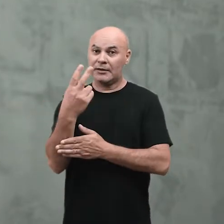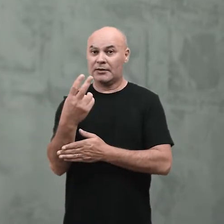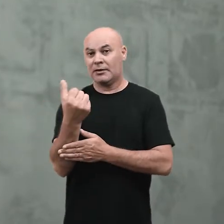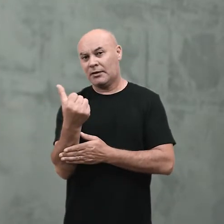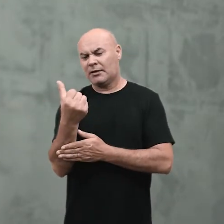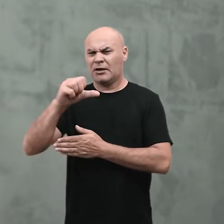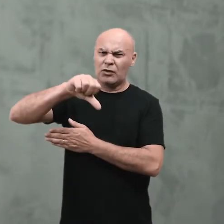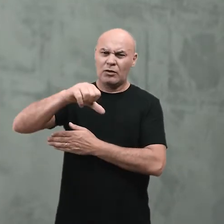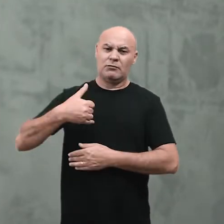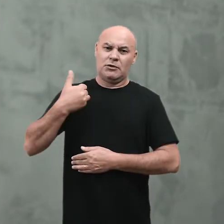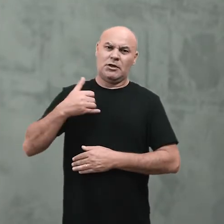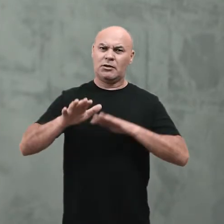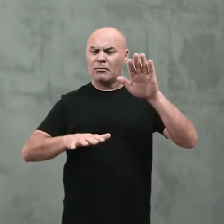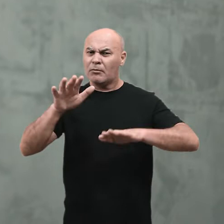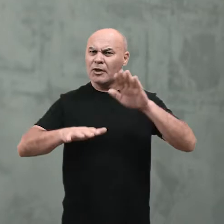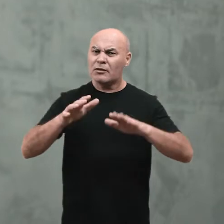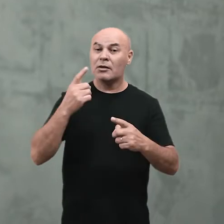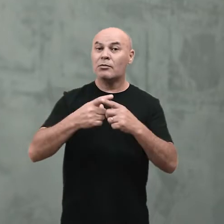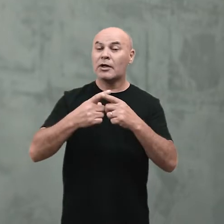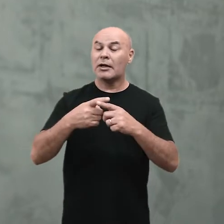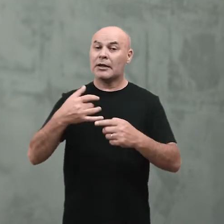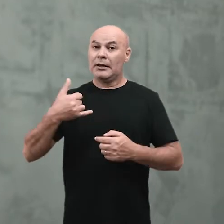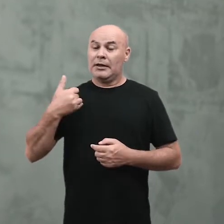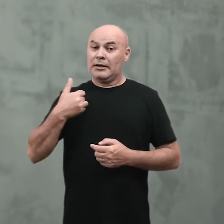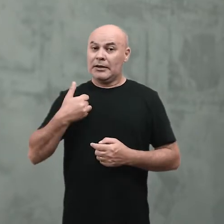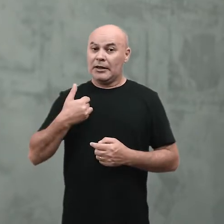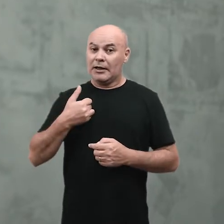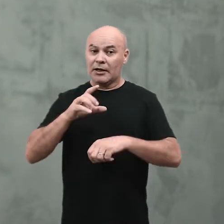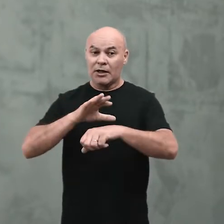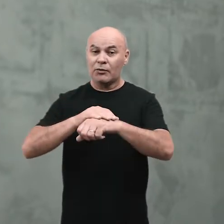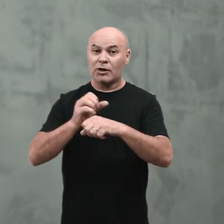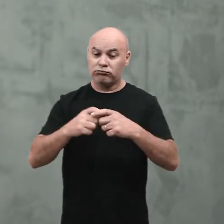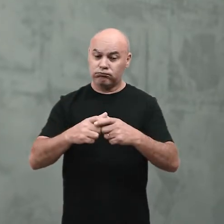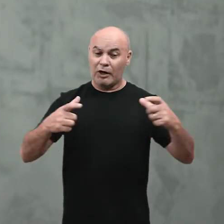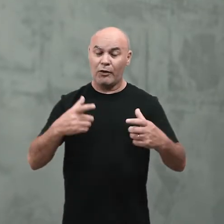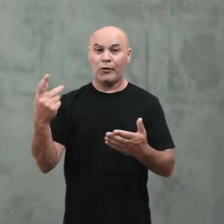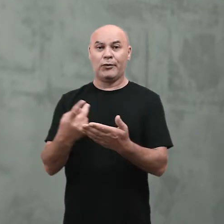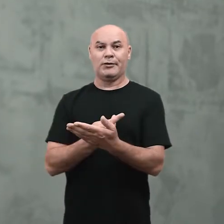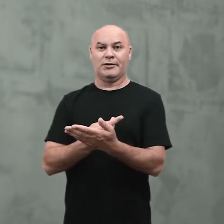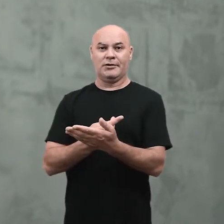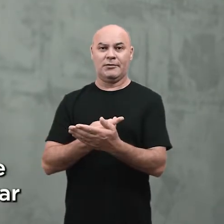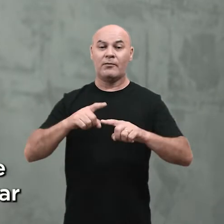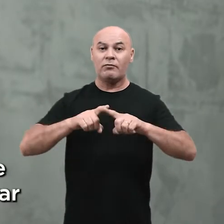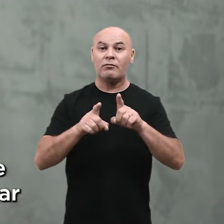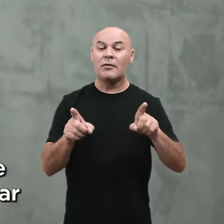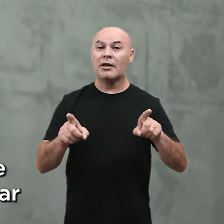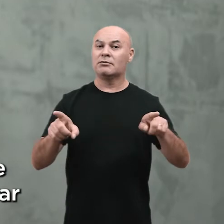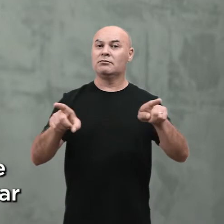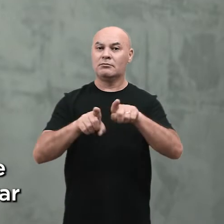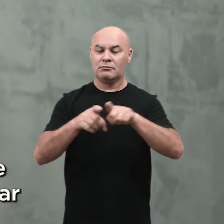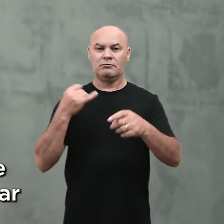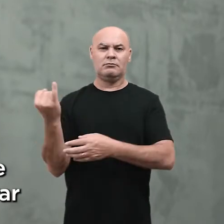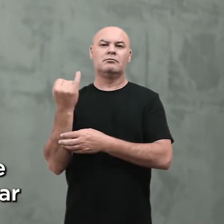anos. Isso porque nessa faixa etária, as chances de acometimento pela doença é muito maior. Mas,